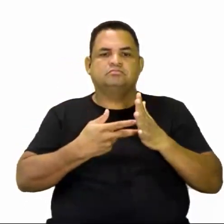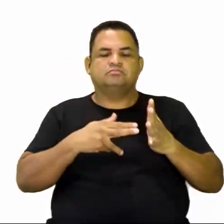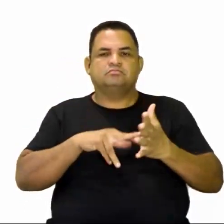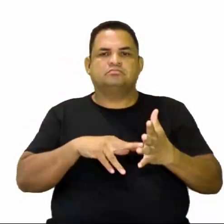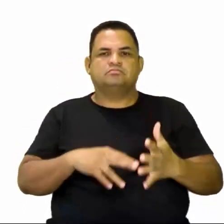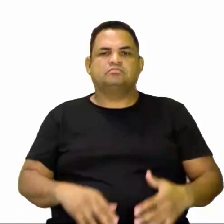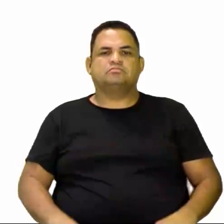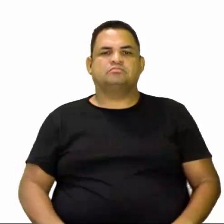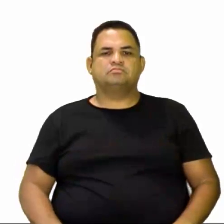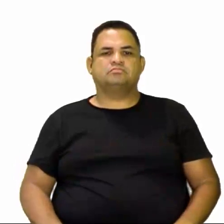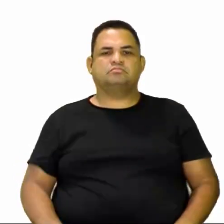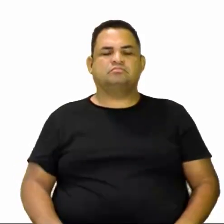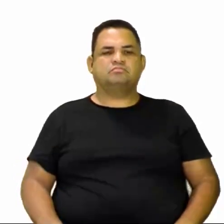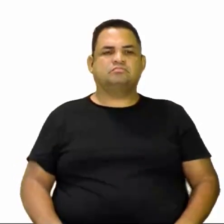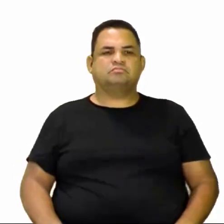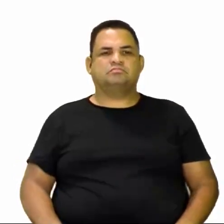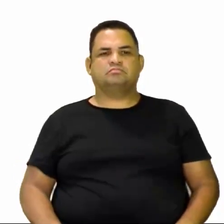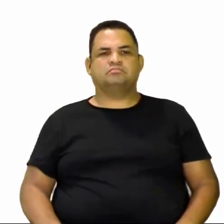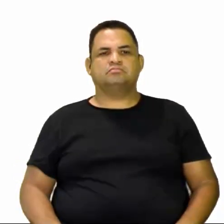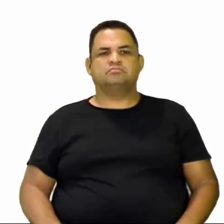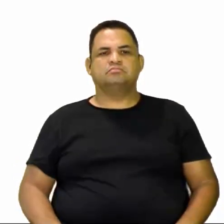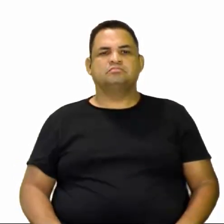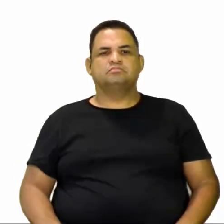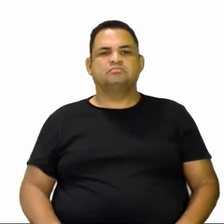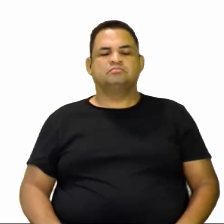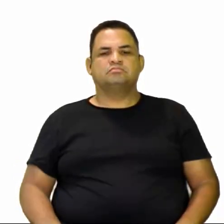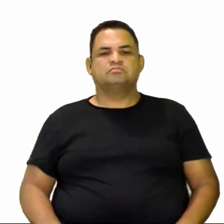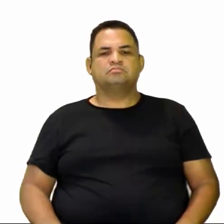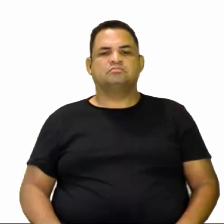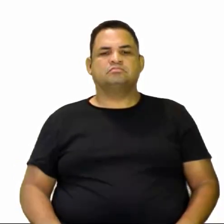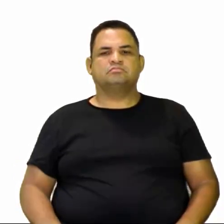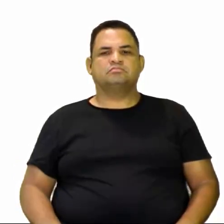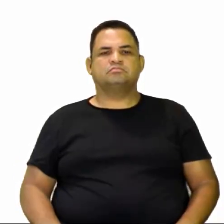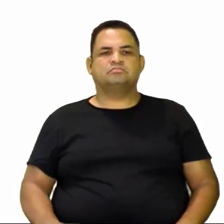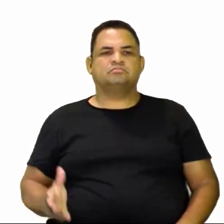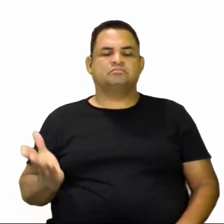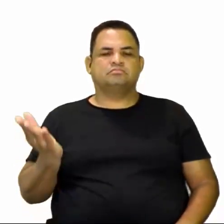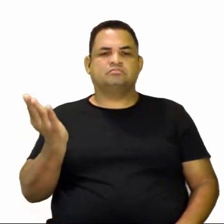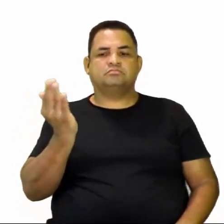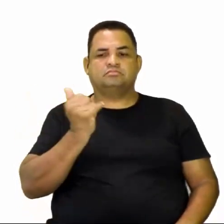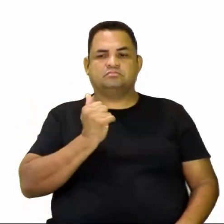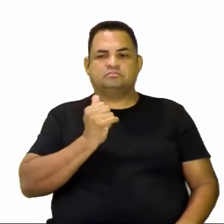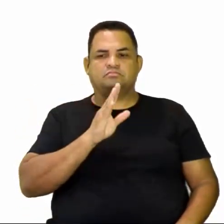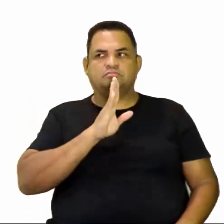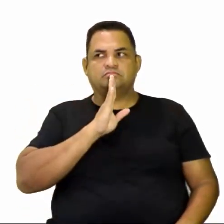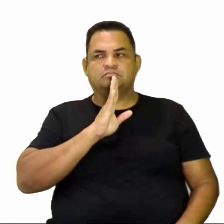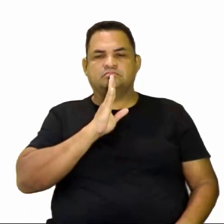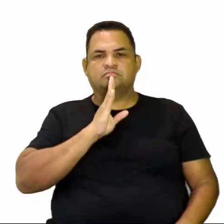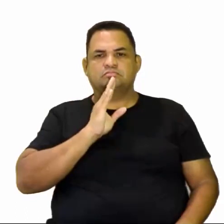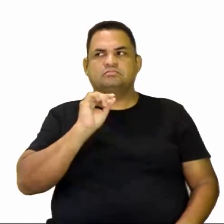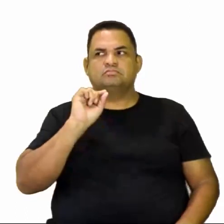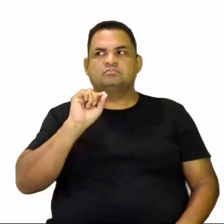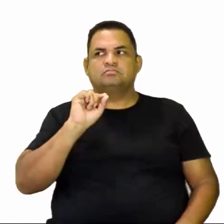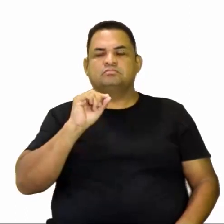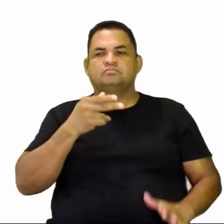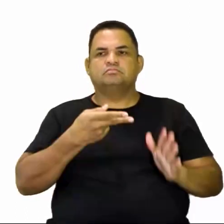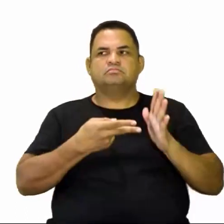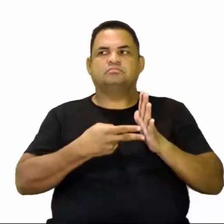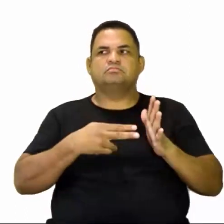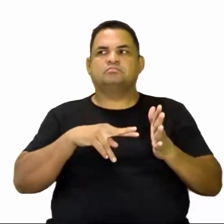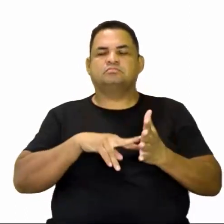significado. E na sequência, vamos conhecer o que